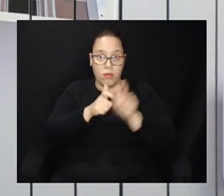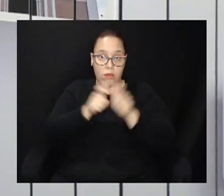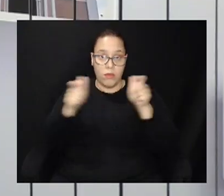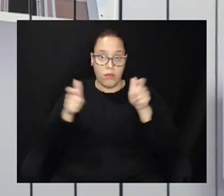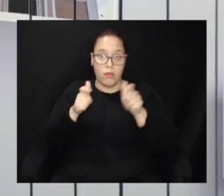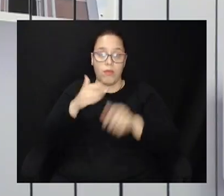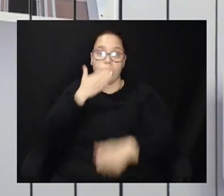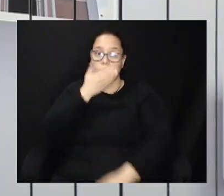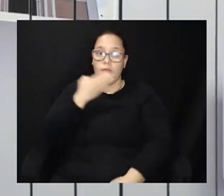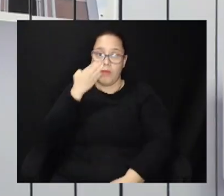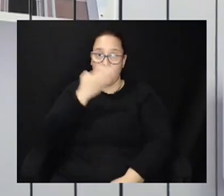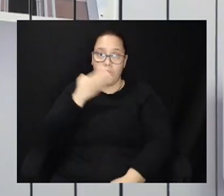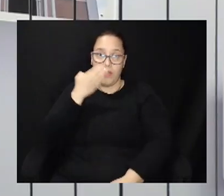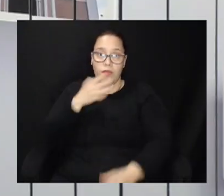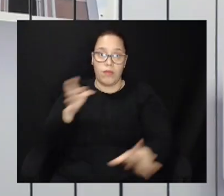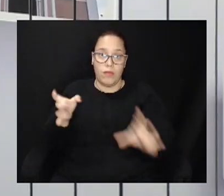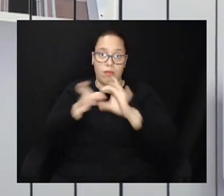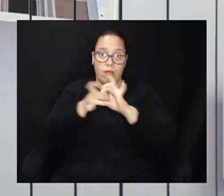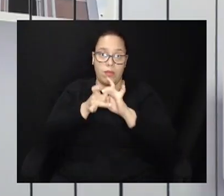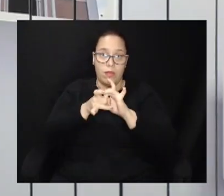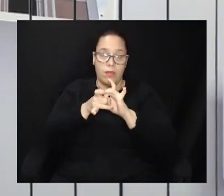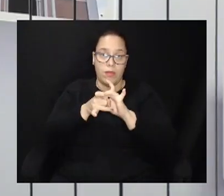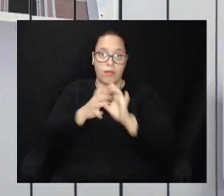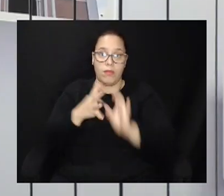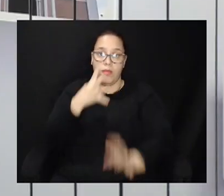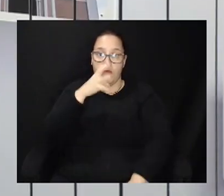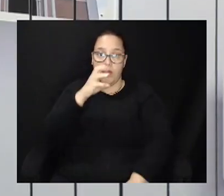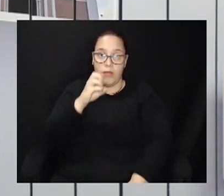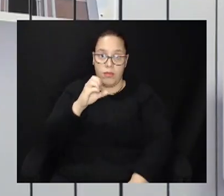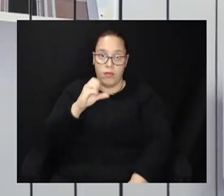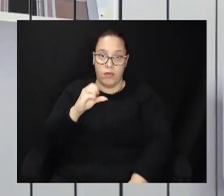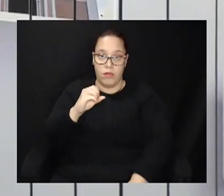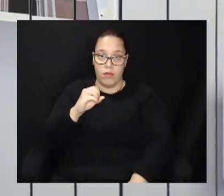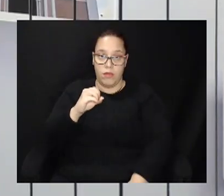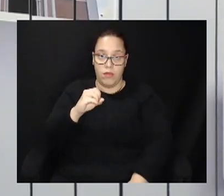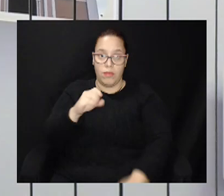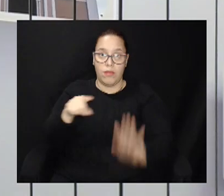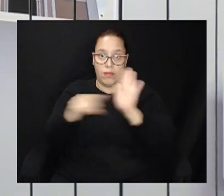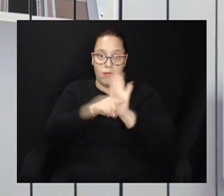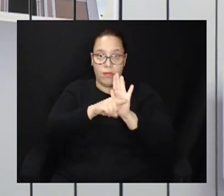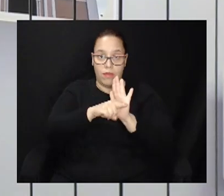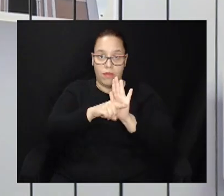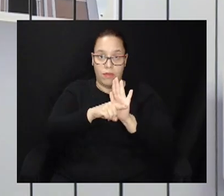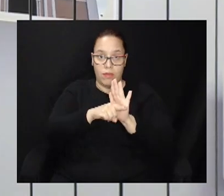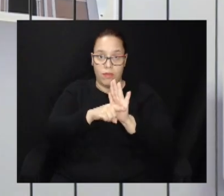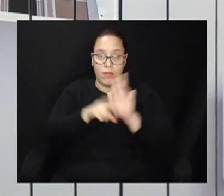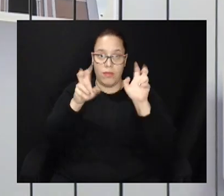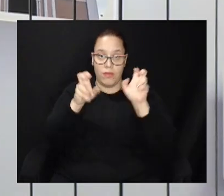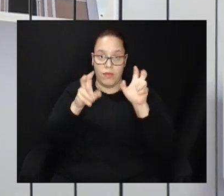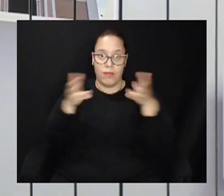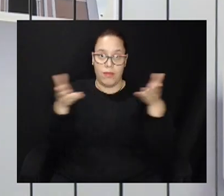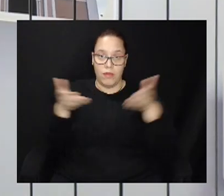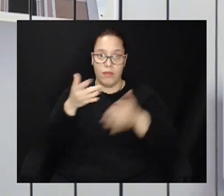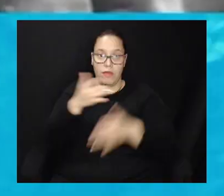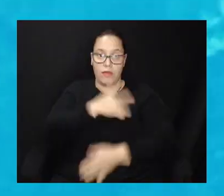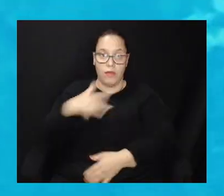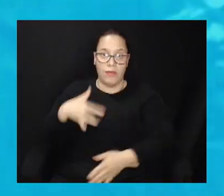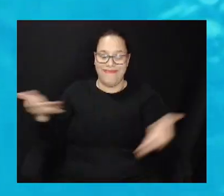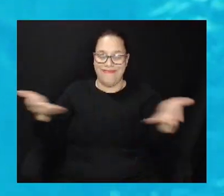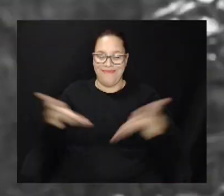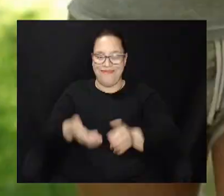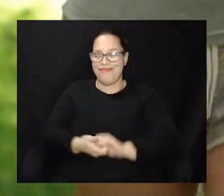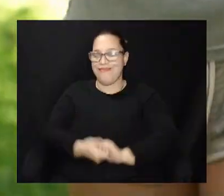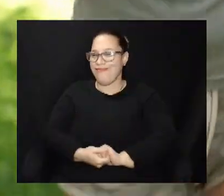está ligado a mais de 40 efeitos negativos. Tema que você confere no Saúde Agora.